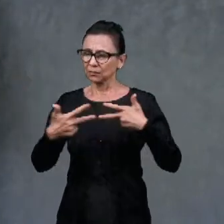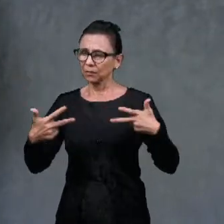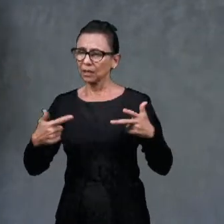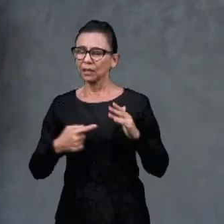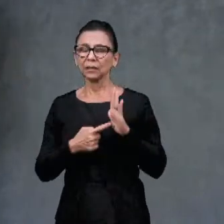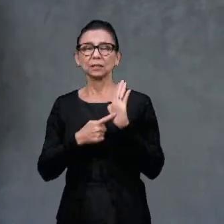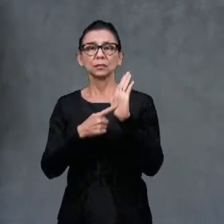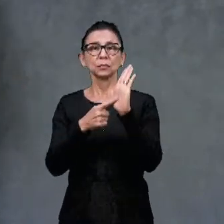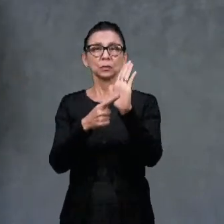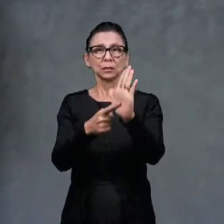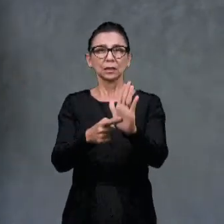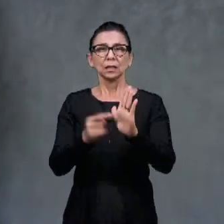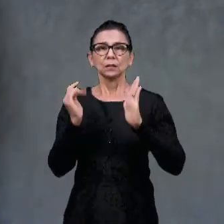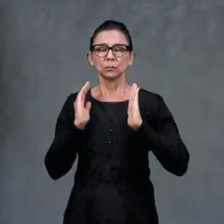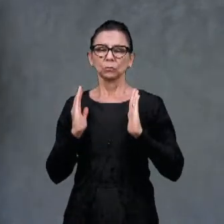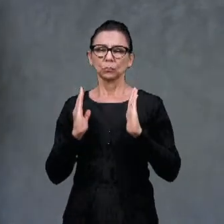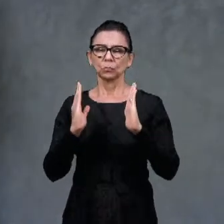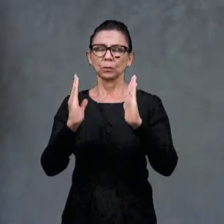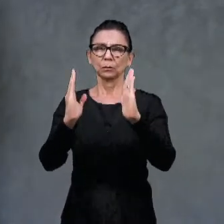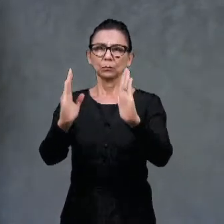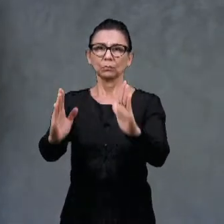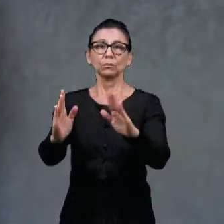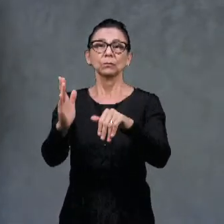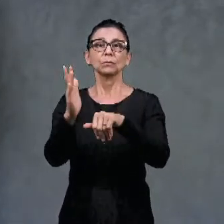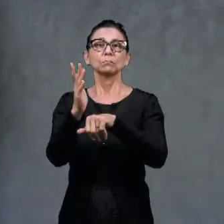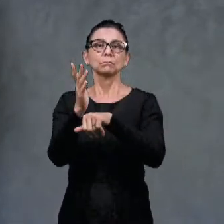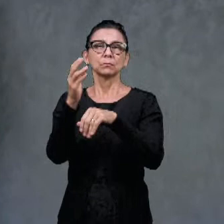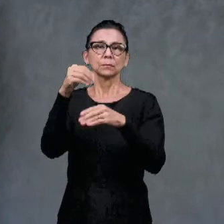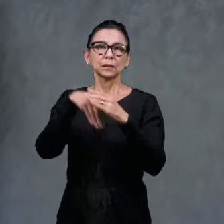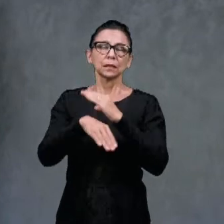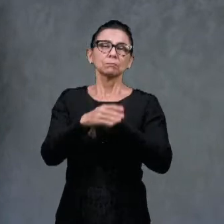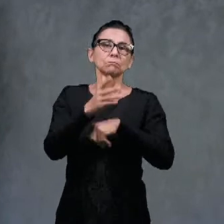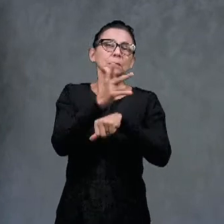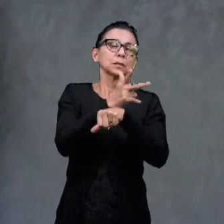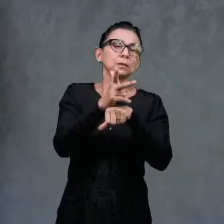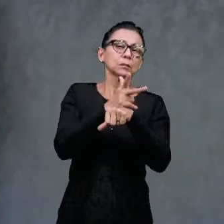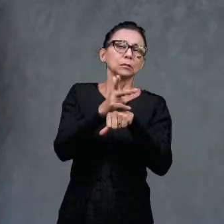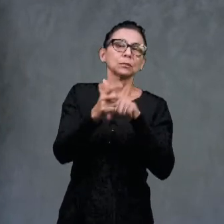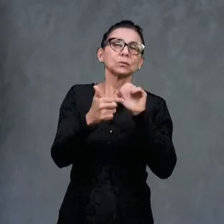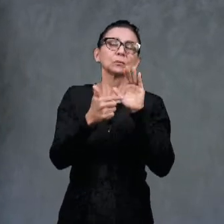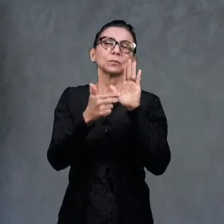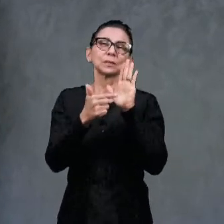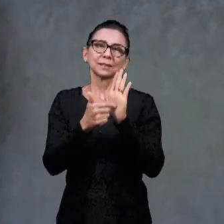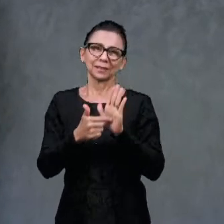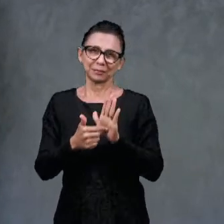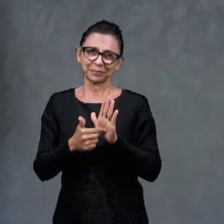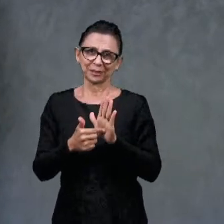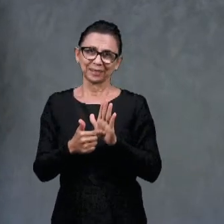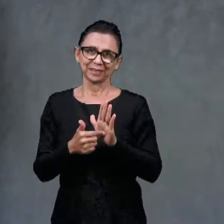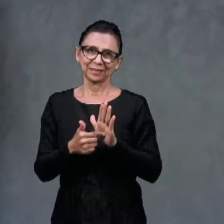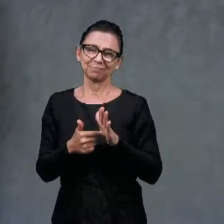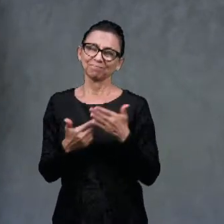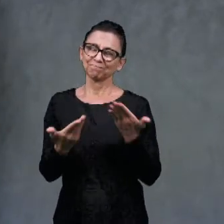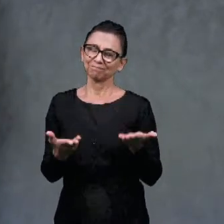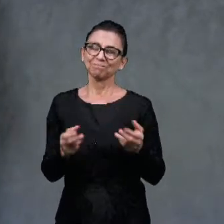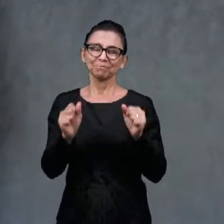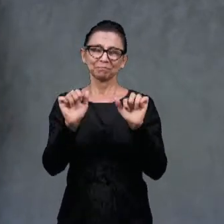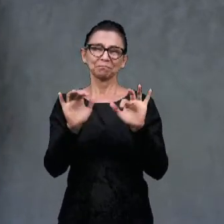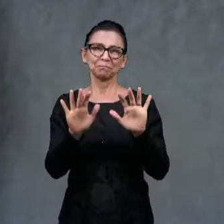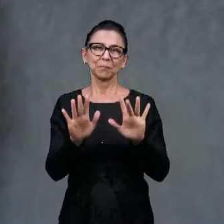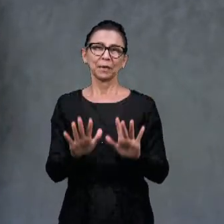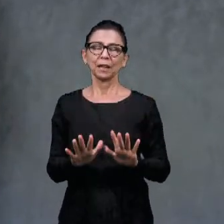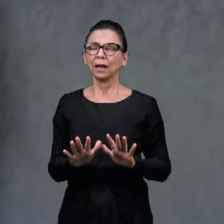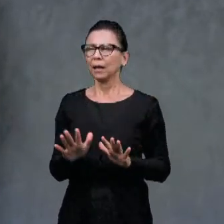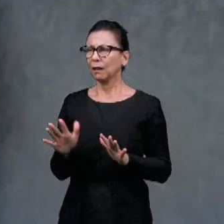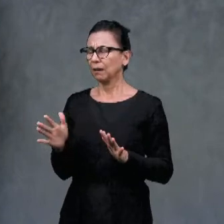pela rádio, os corredores, os estúdios e tal. E isso para nós é sempre uma bênção.